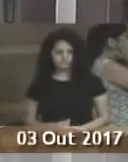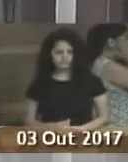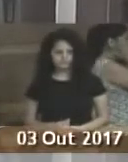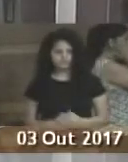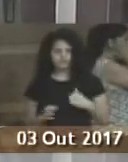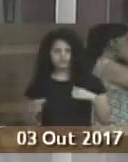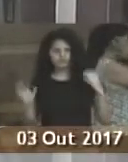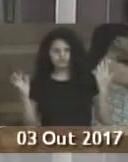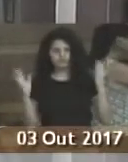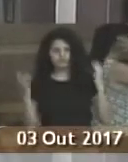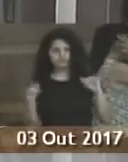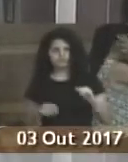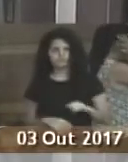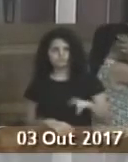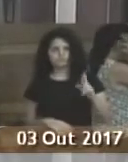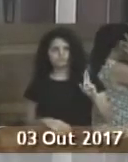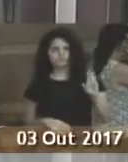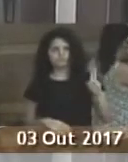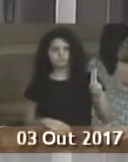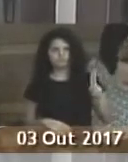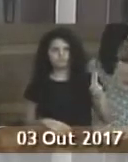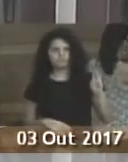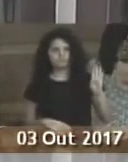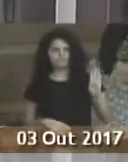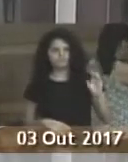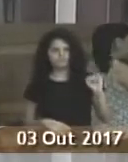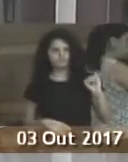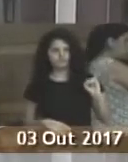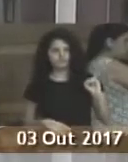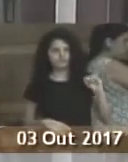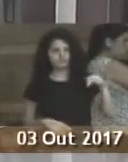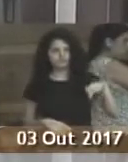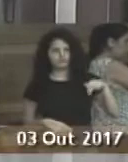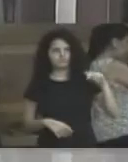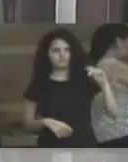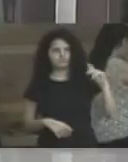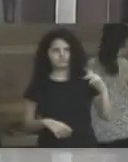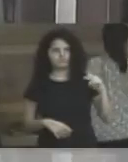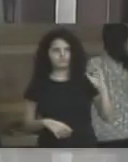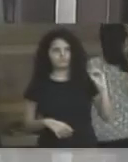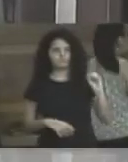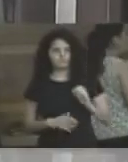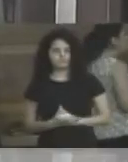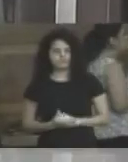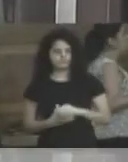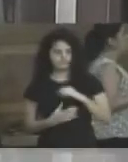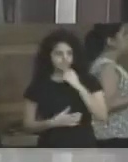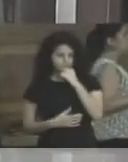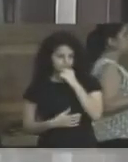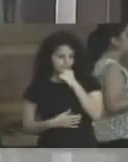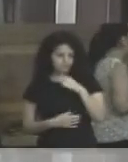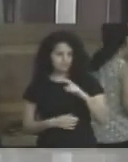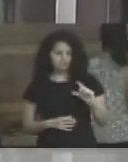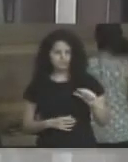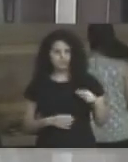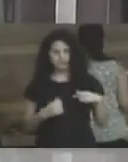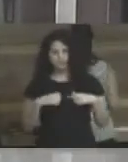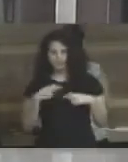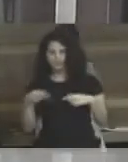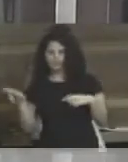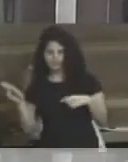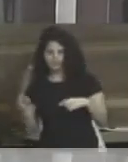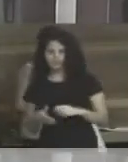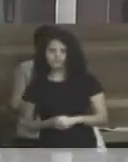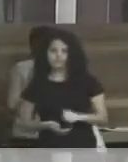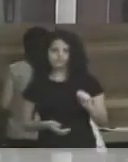aqui o Rubinho, o Rogerinho, as lideranças do setor da indústria naval. Há pouco tempo estive na Alerj, os senhores também